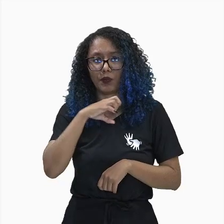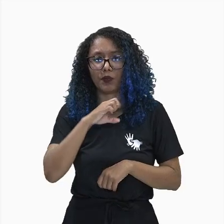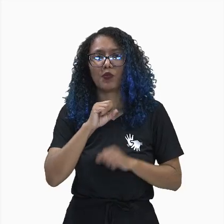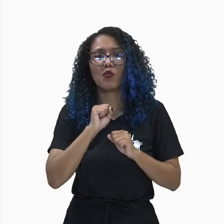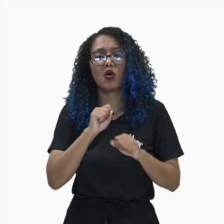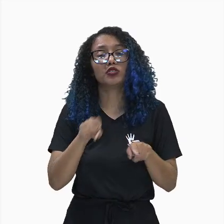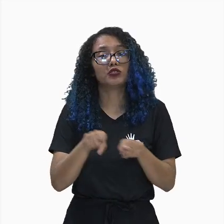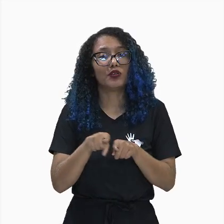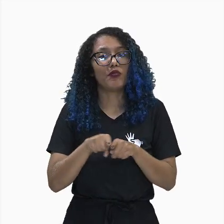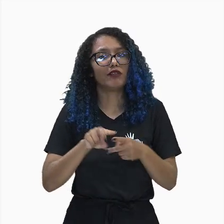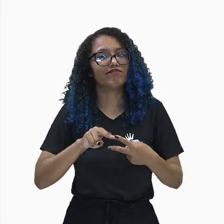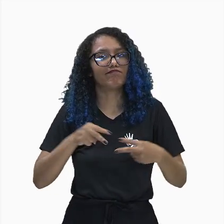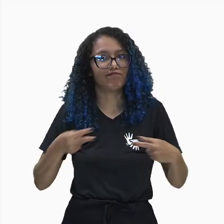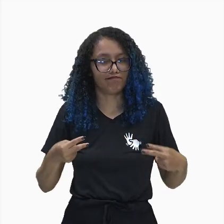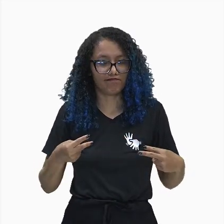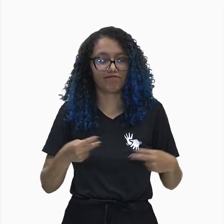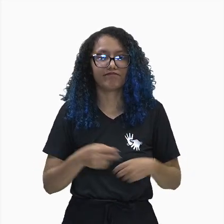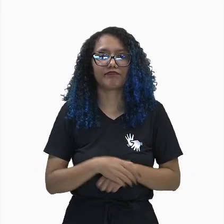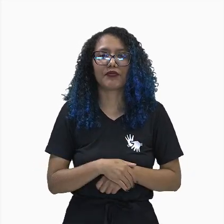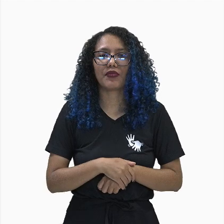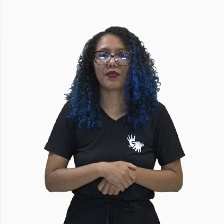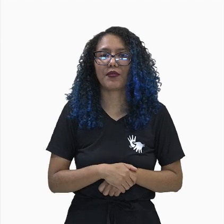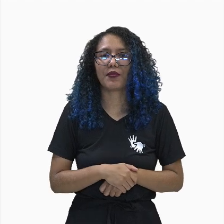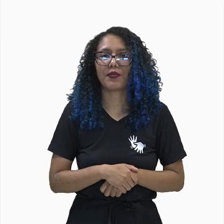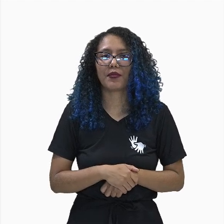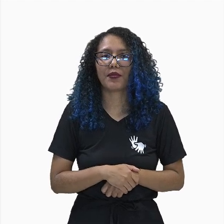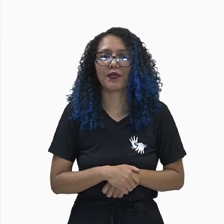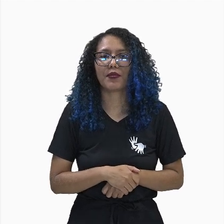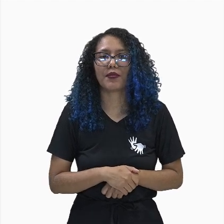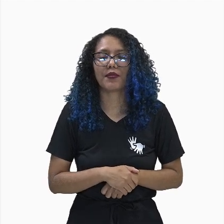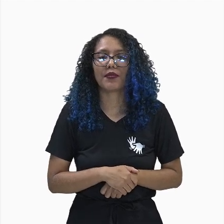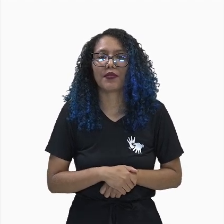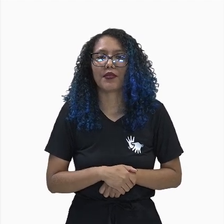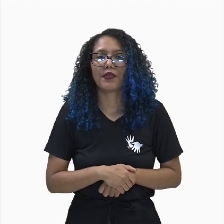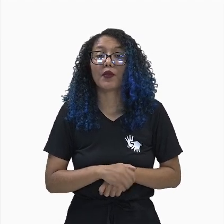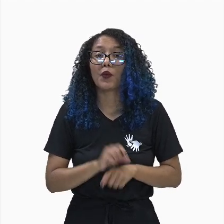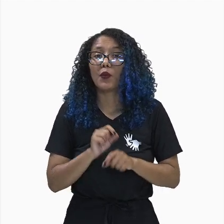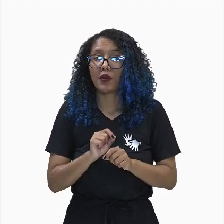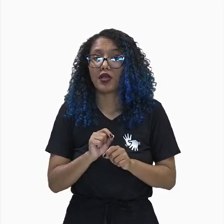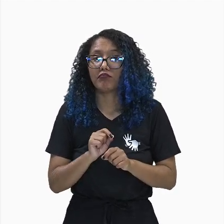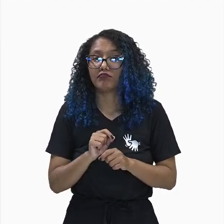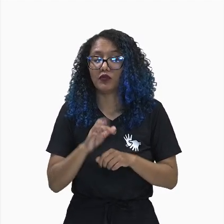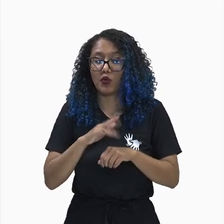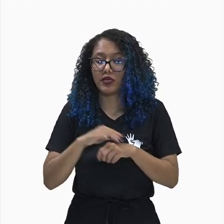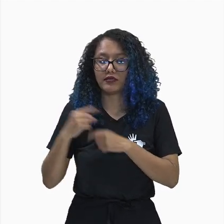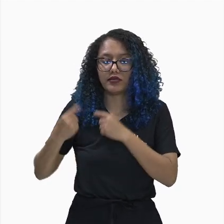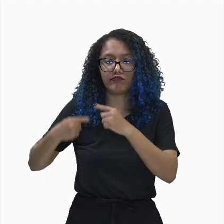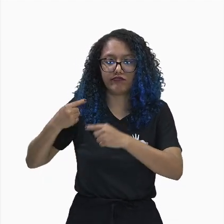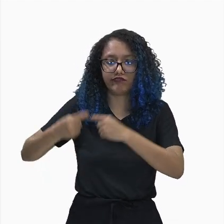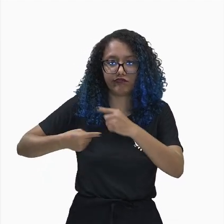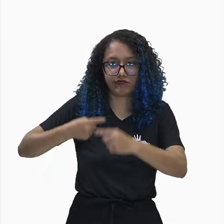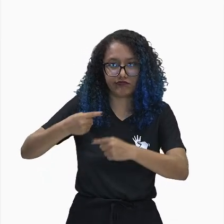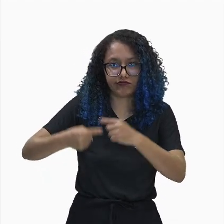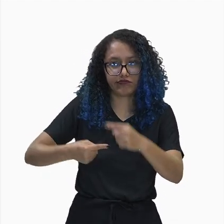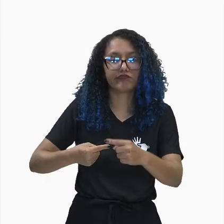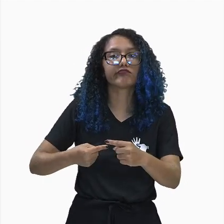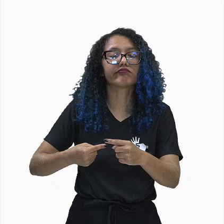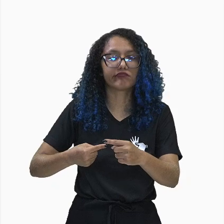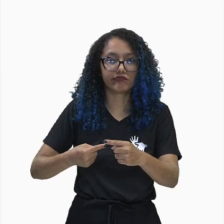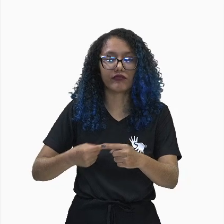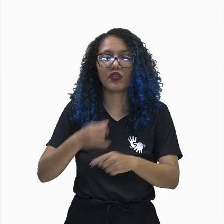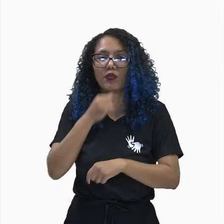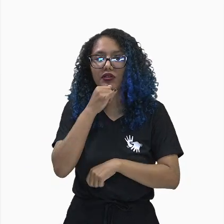fatores genéticos. Esses fatores genéticos são doenças herdadas. Então, tem ali